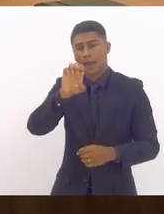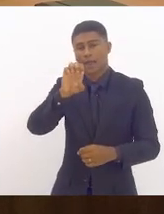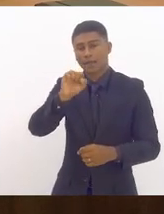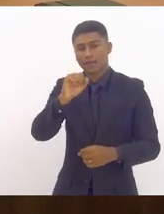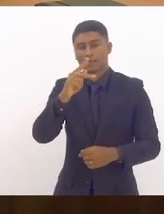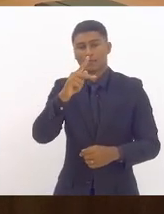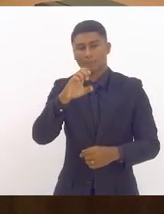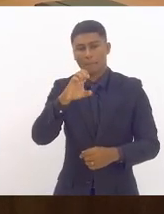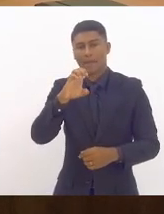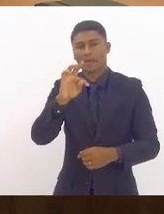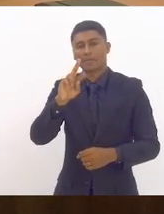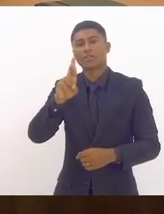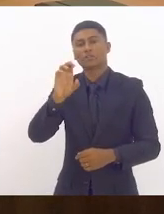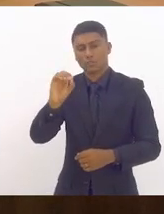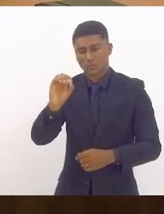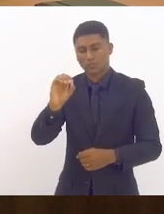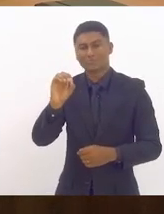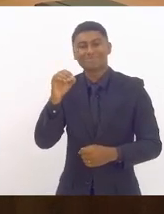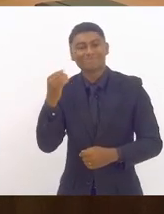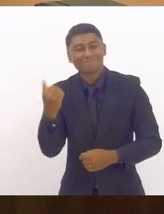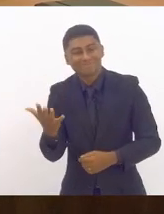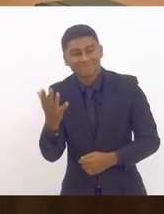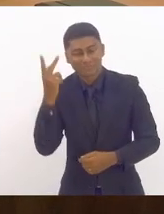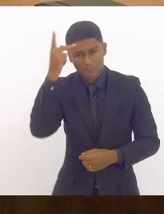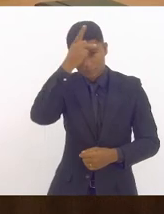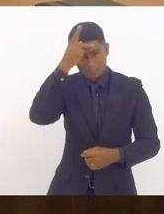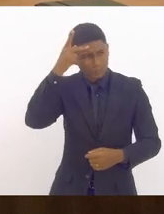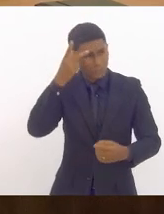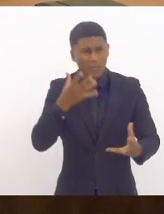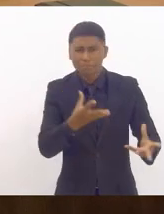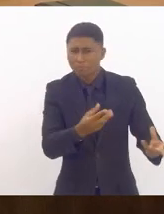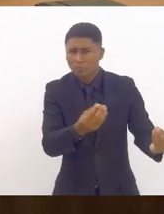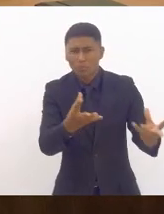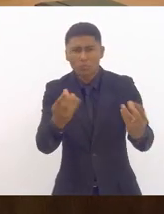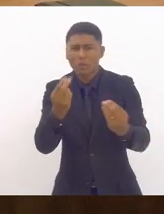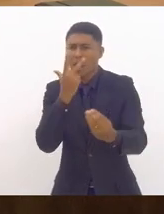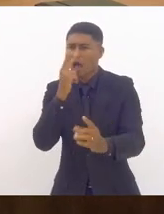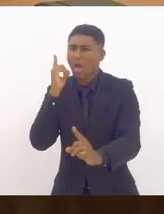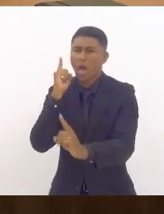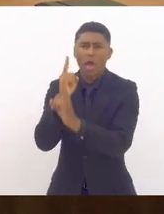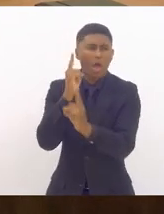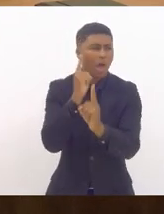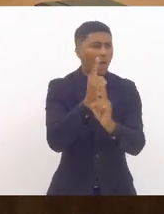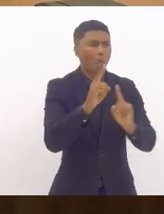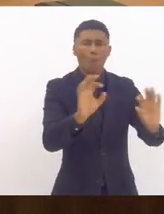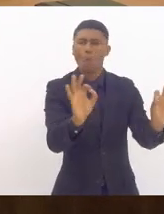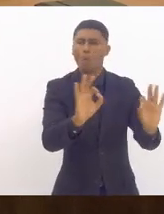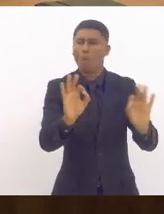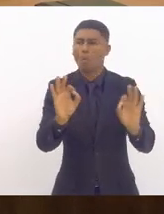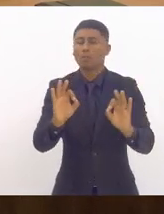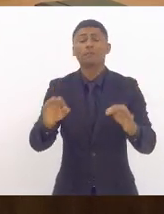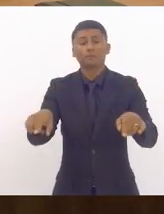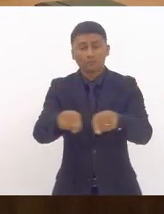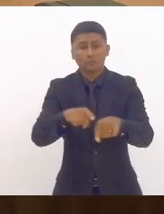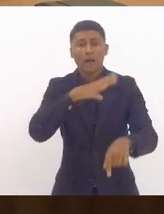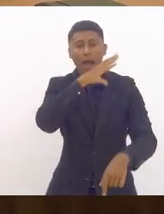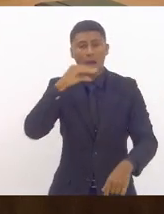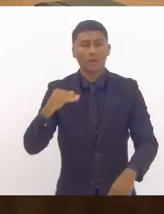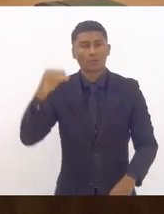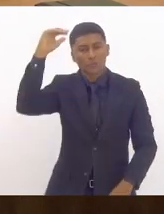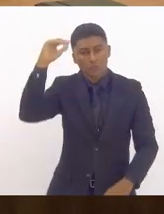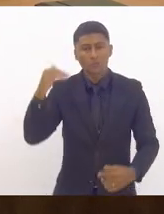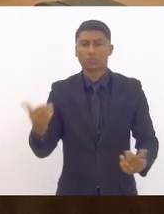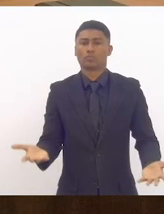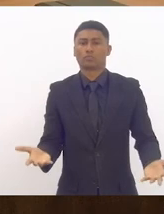qual há muitas pessoas não diagnosticadas, em especial adultos.